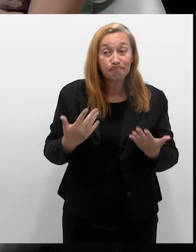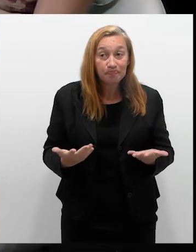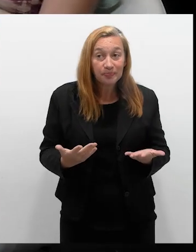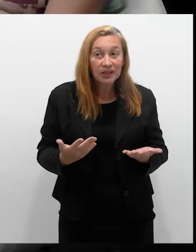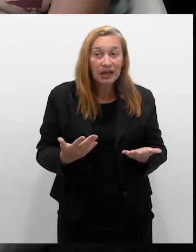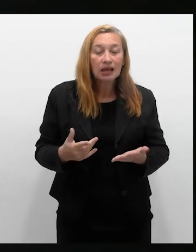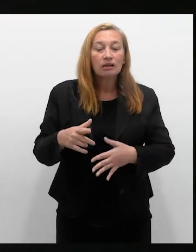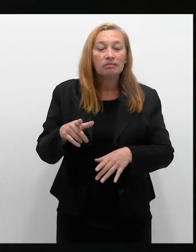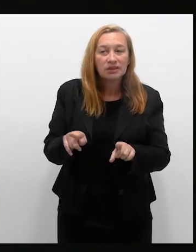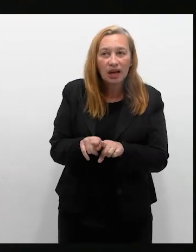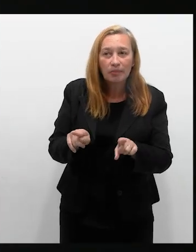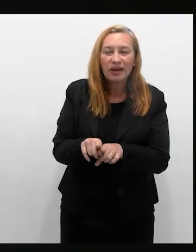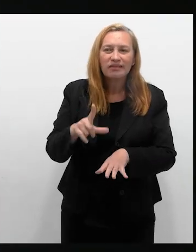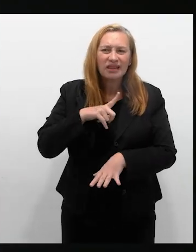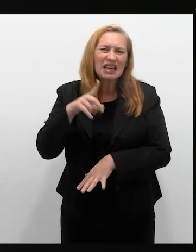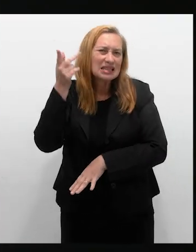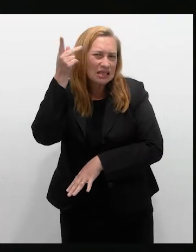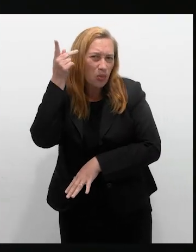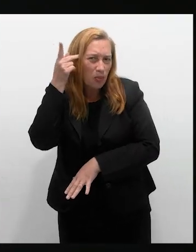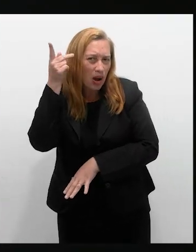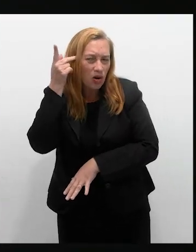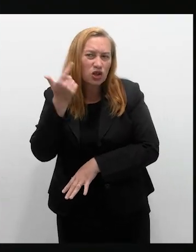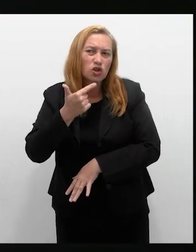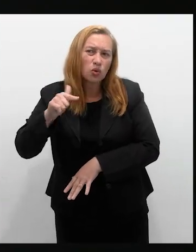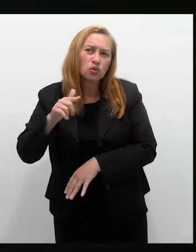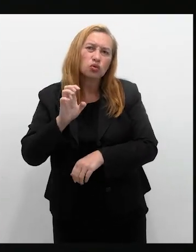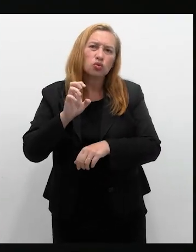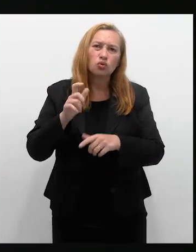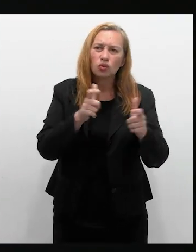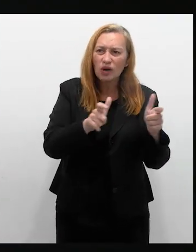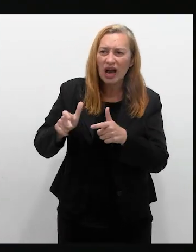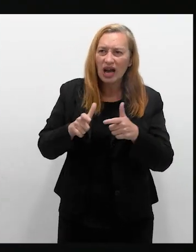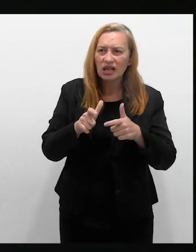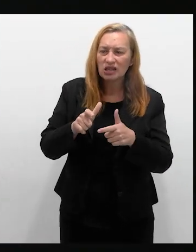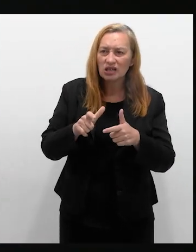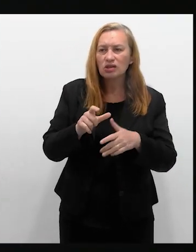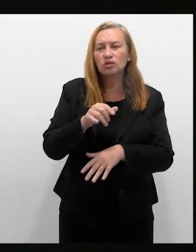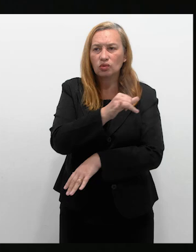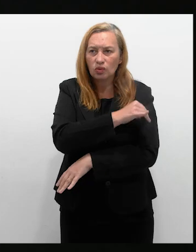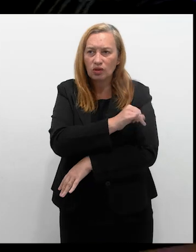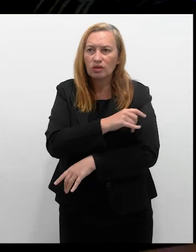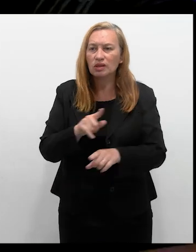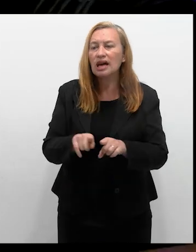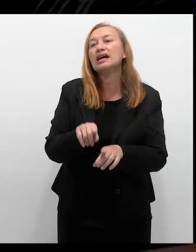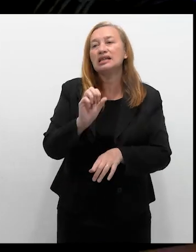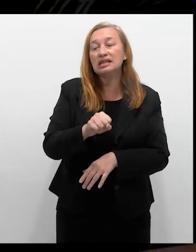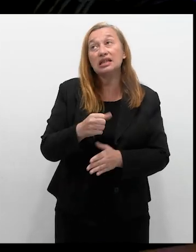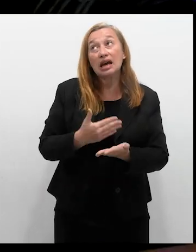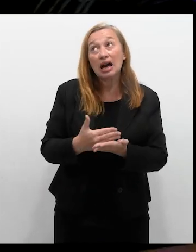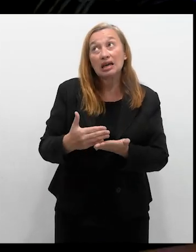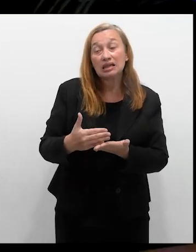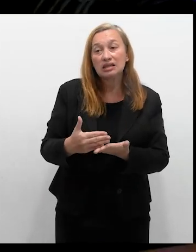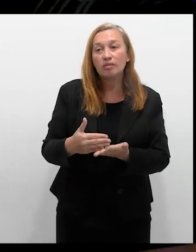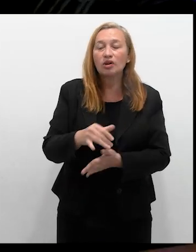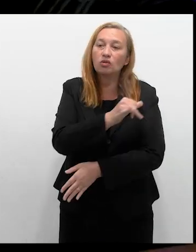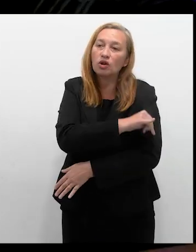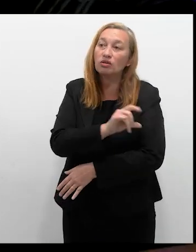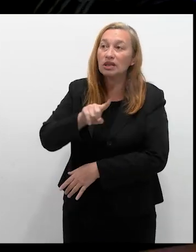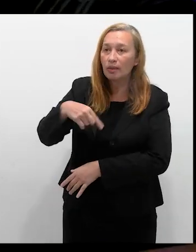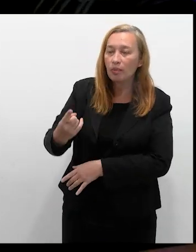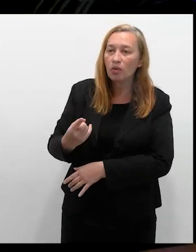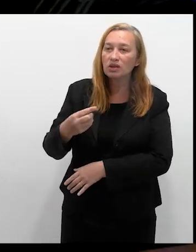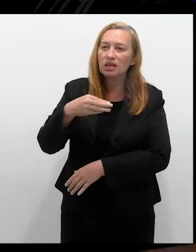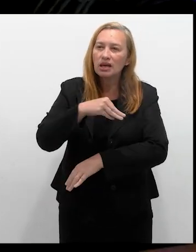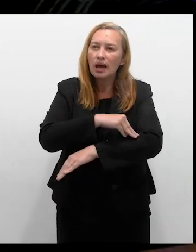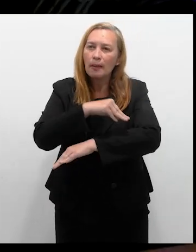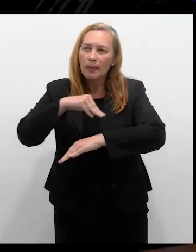E além disso, tem também em São Paulo, tem outros lugares além do Rio? Sim, inicialmente a gente fazia só aqui no Rio, depois a gente